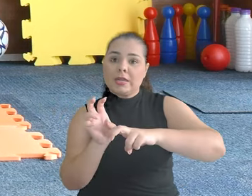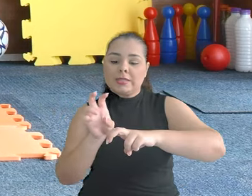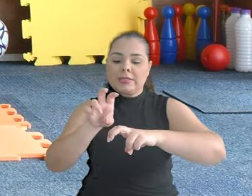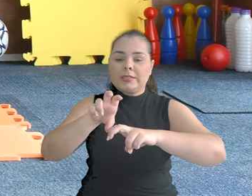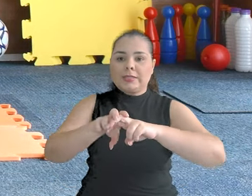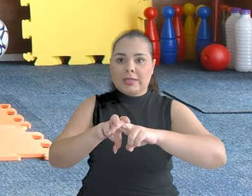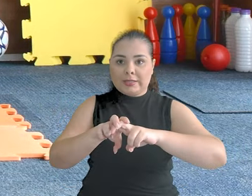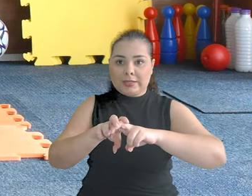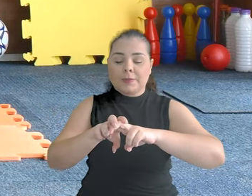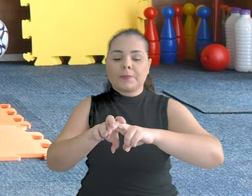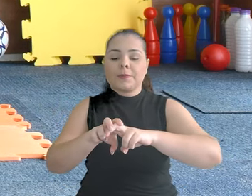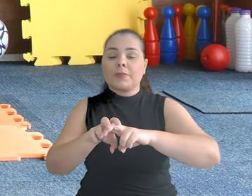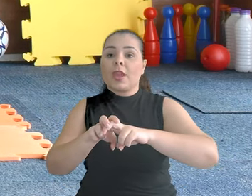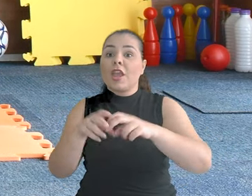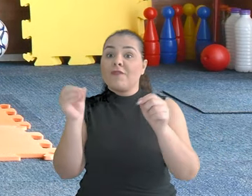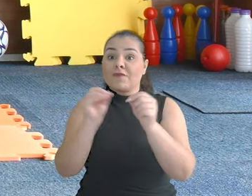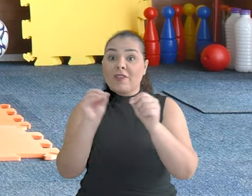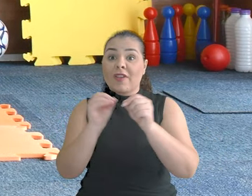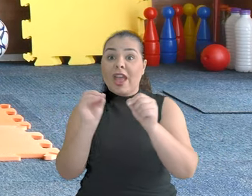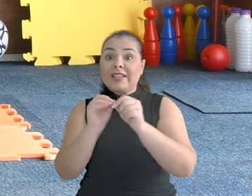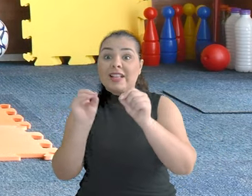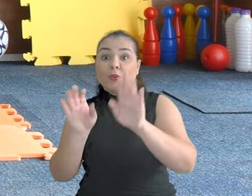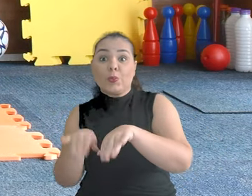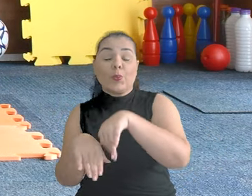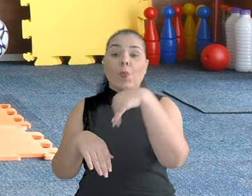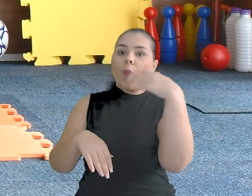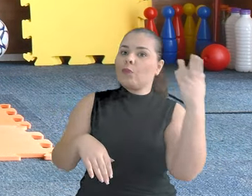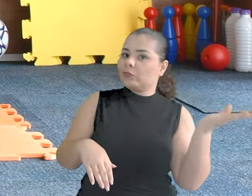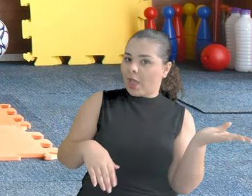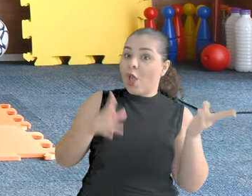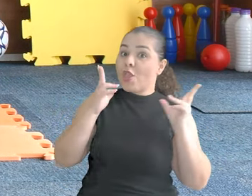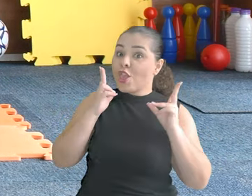G1 e